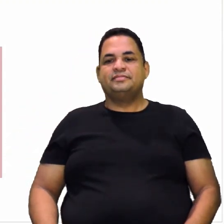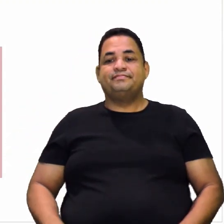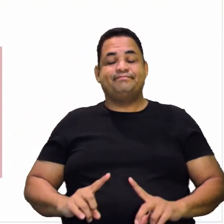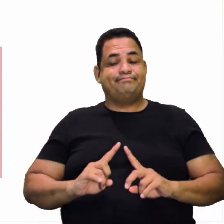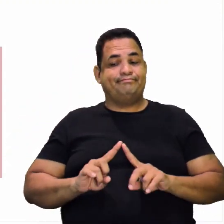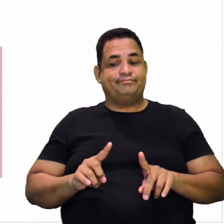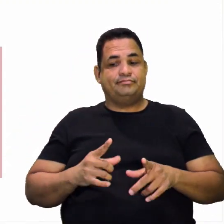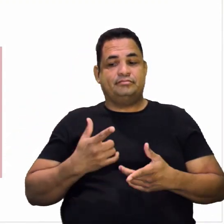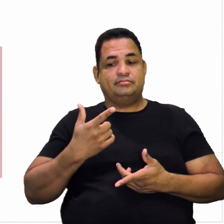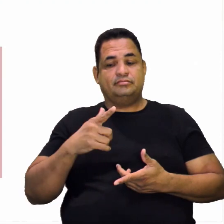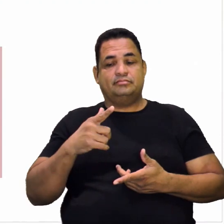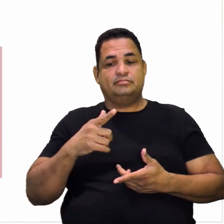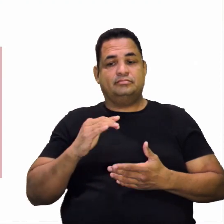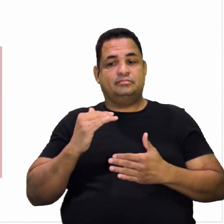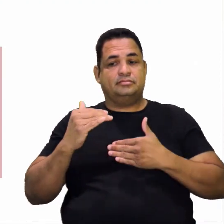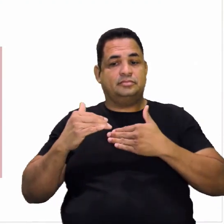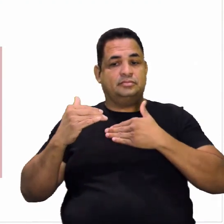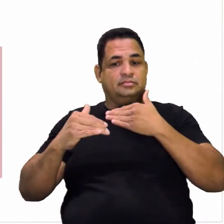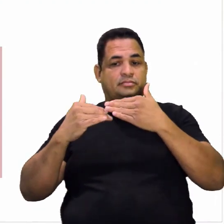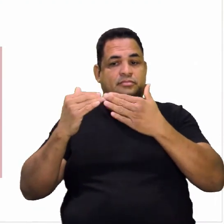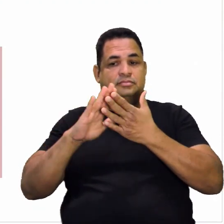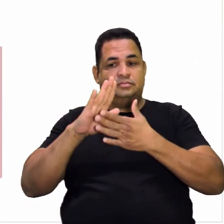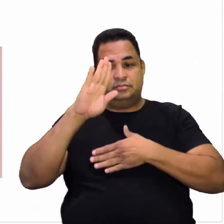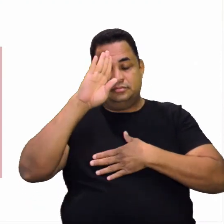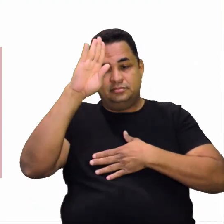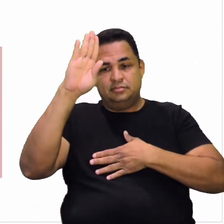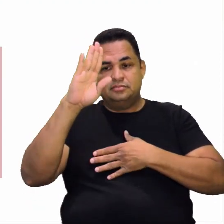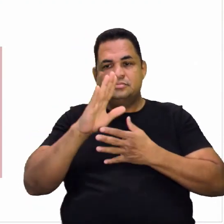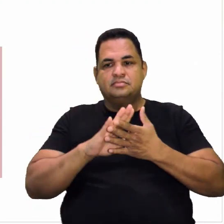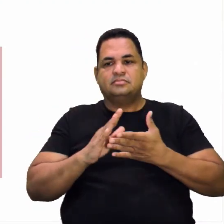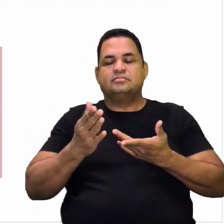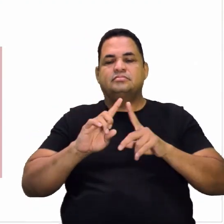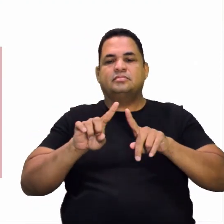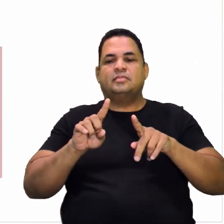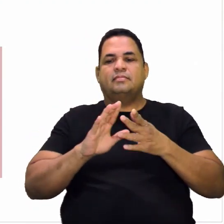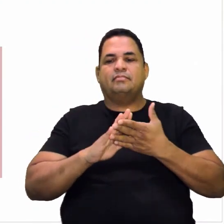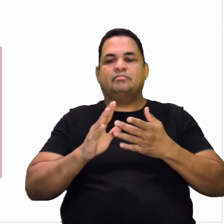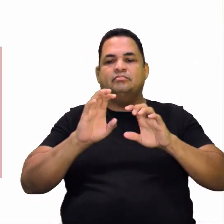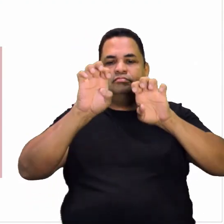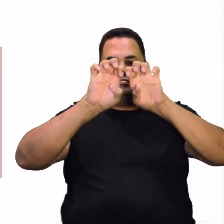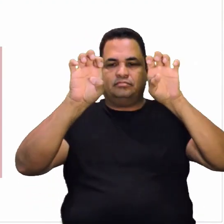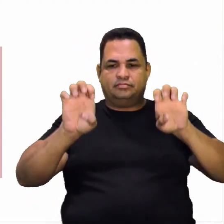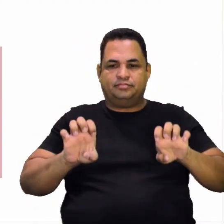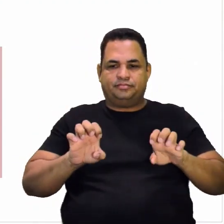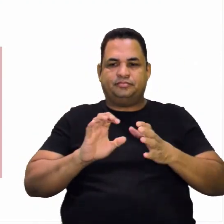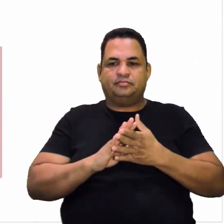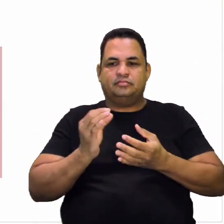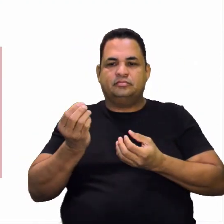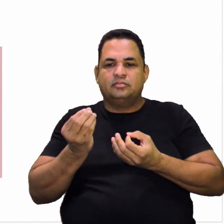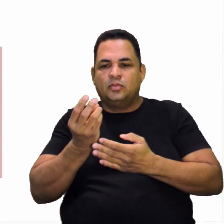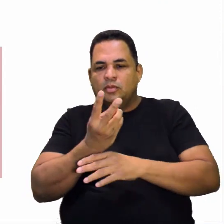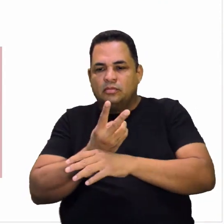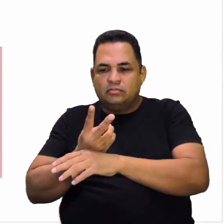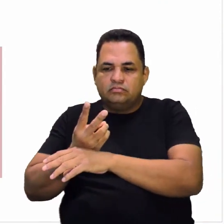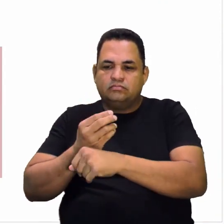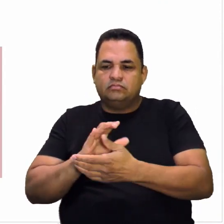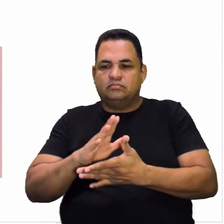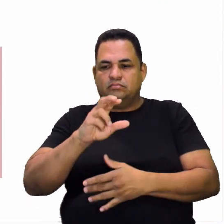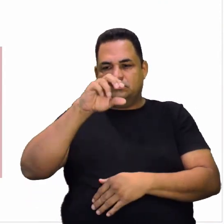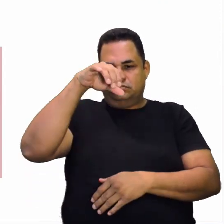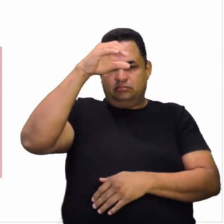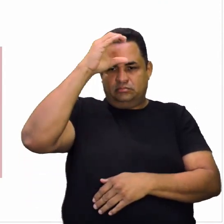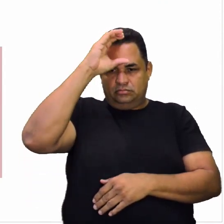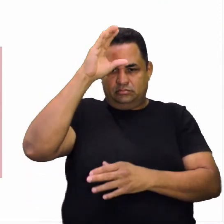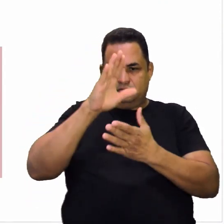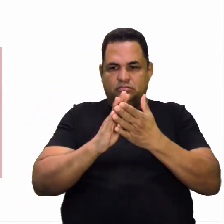mesmo não sendo o seu precursor, porque ele estruturou a forma de busca pelo conhecimento